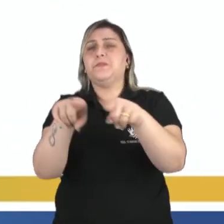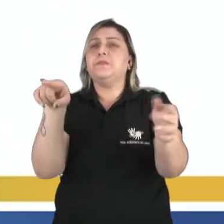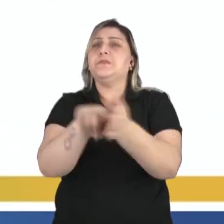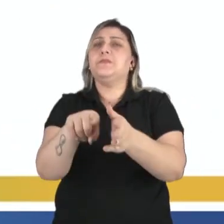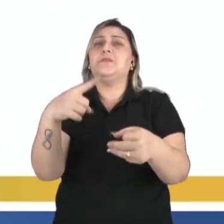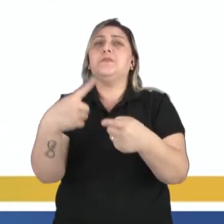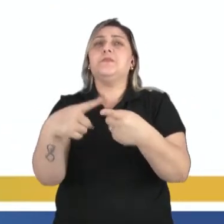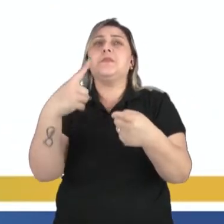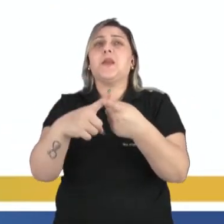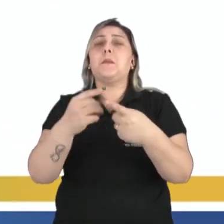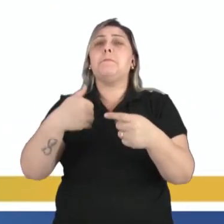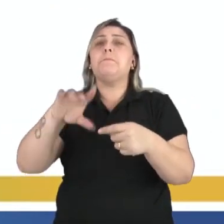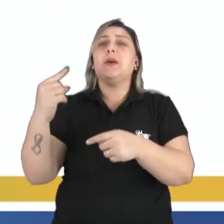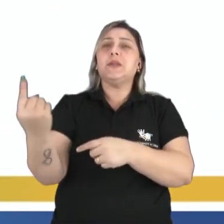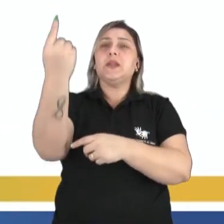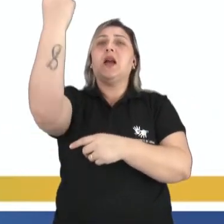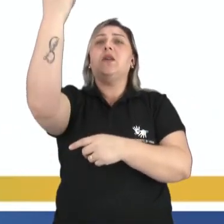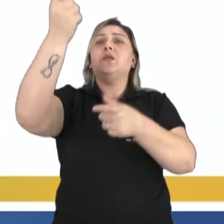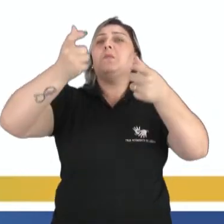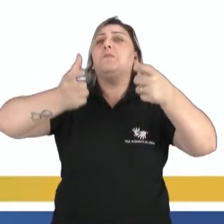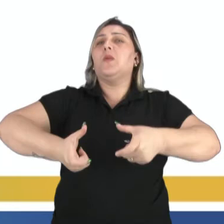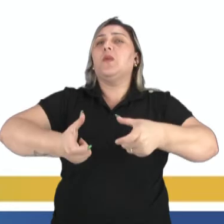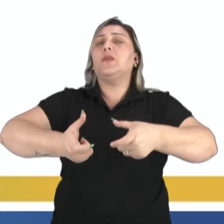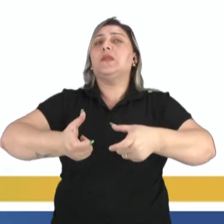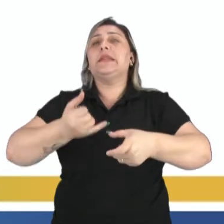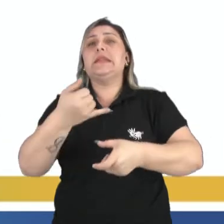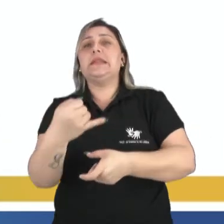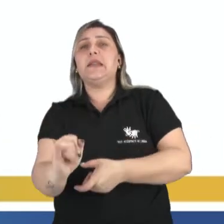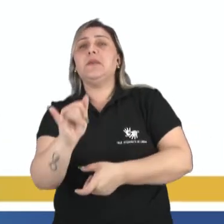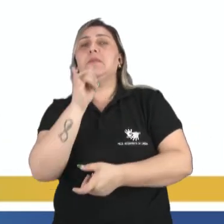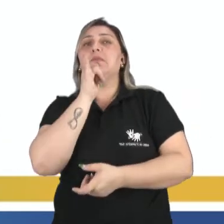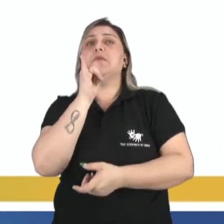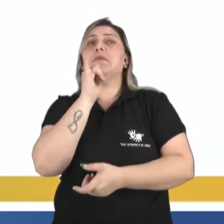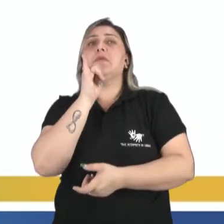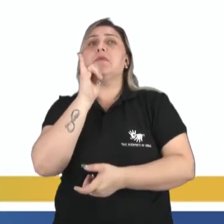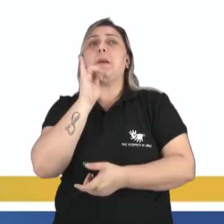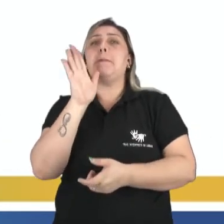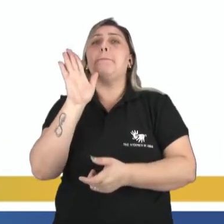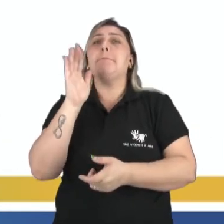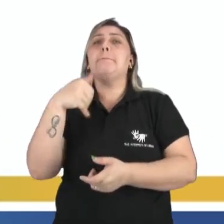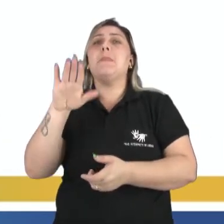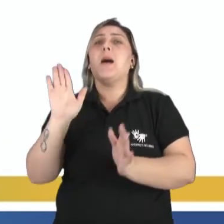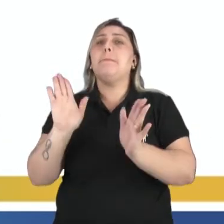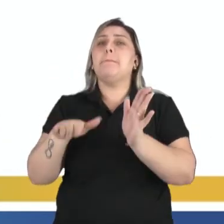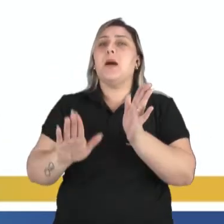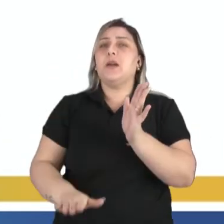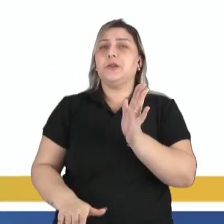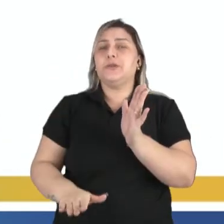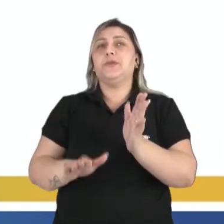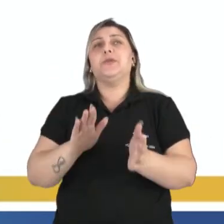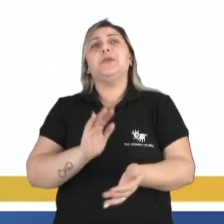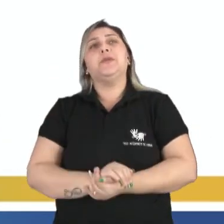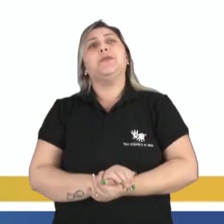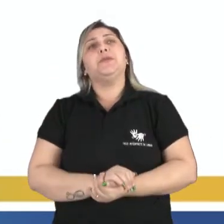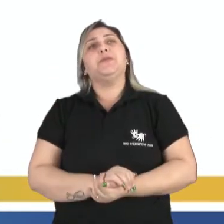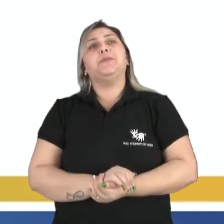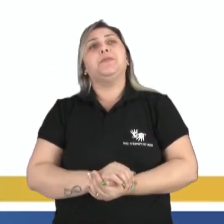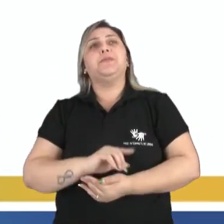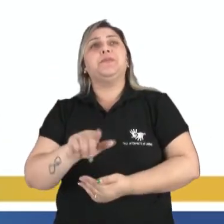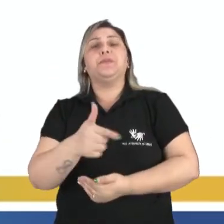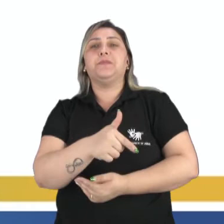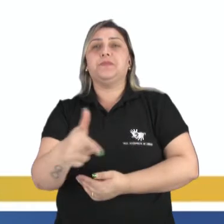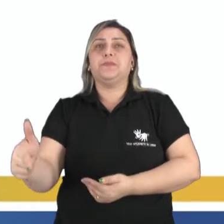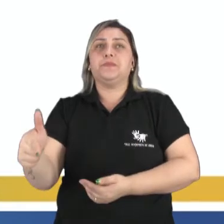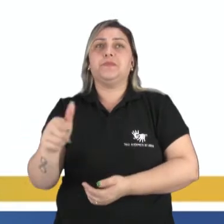ele coloca aqui no ponto mais alto, tá? Agora, se fosse, por exemplo, nesse ponto aqui, aí não, tá? Aí você não